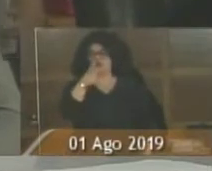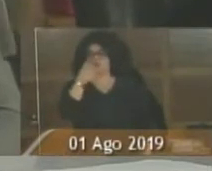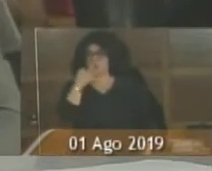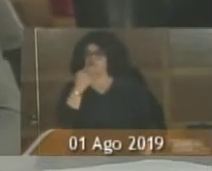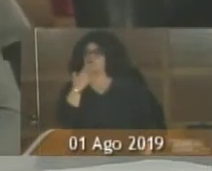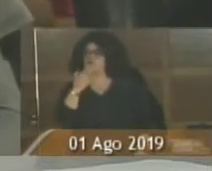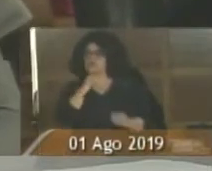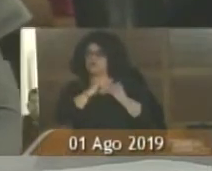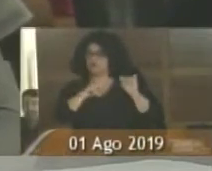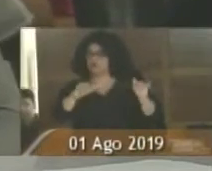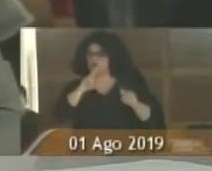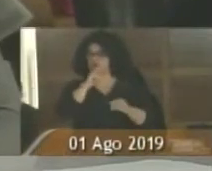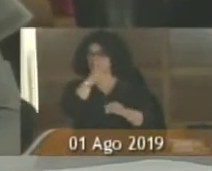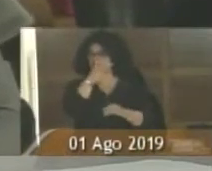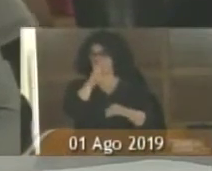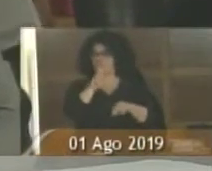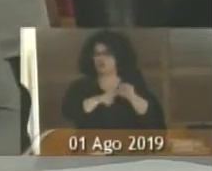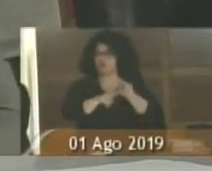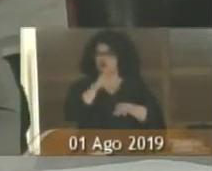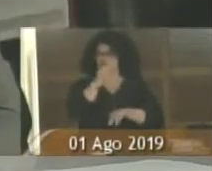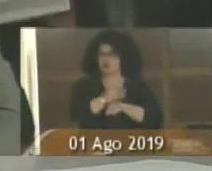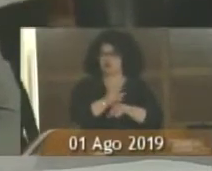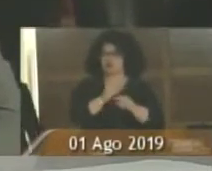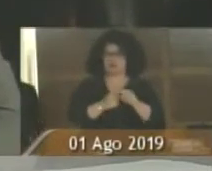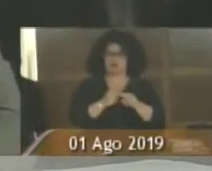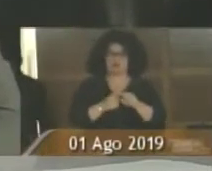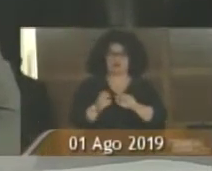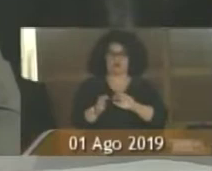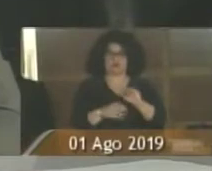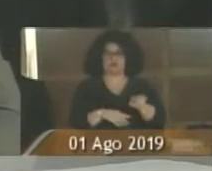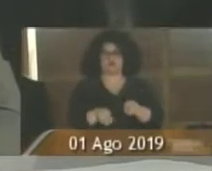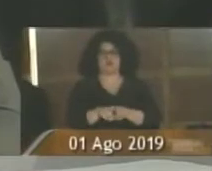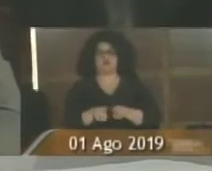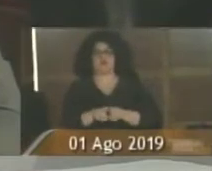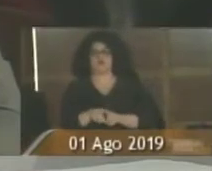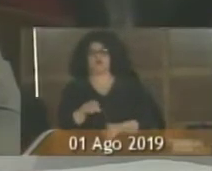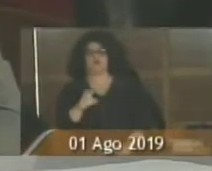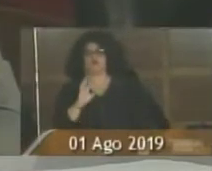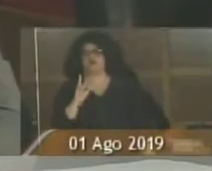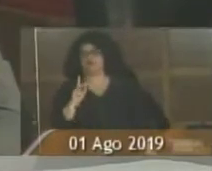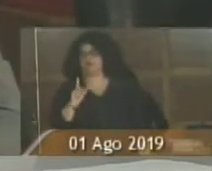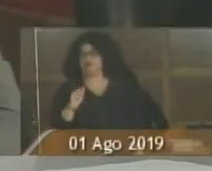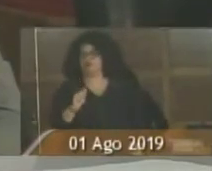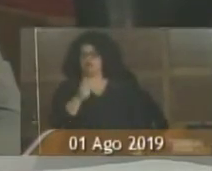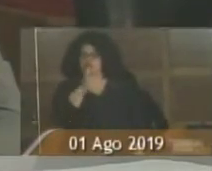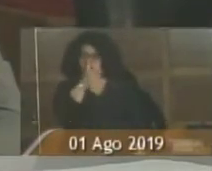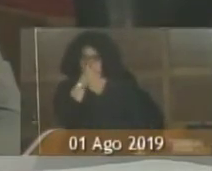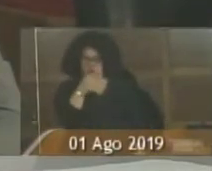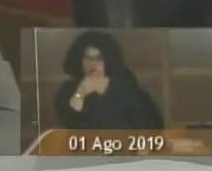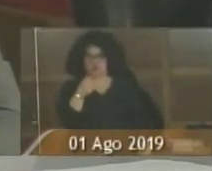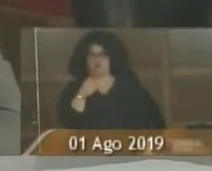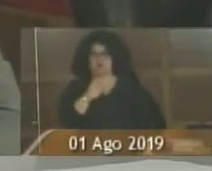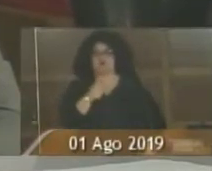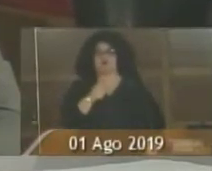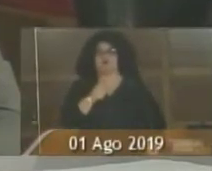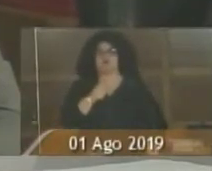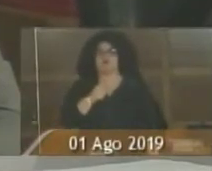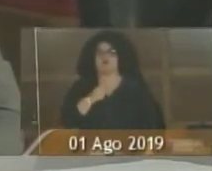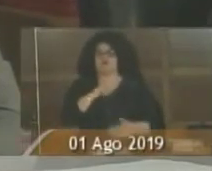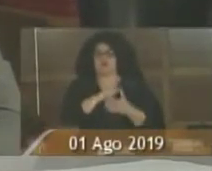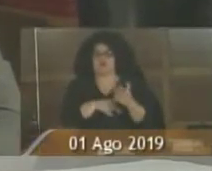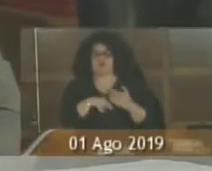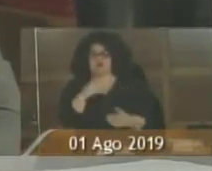junho. Requerimento 274, solicitando a justificada de sua ausência na sessão ordinária dia 27 de junho.